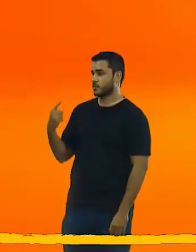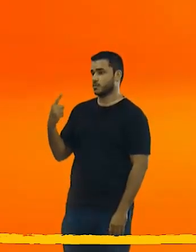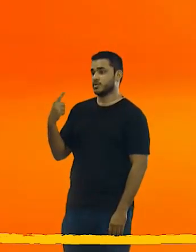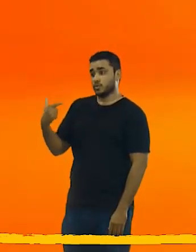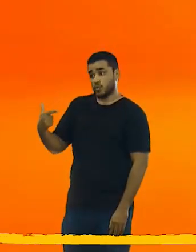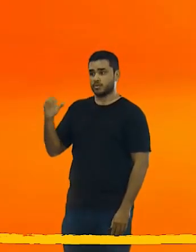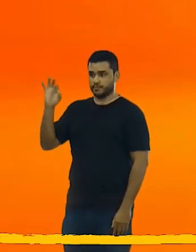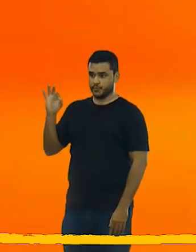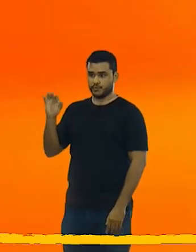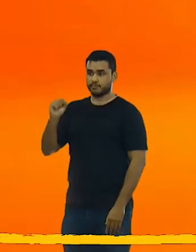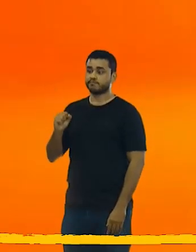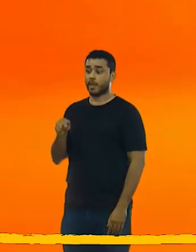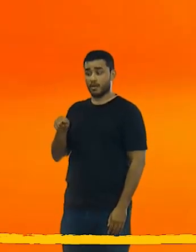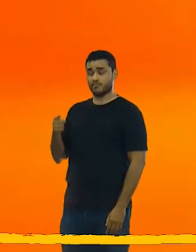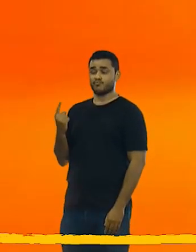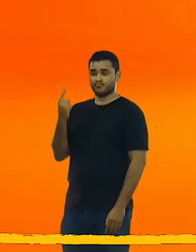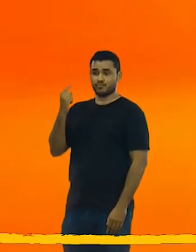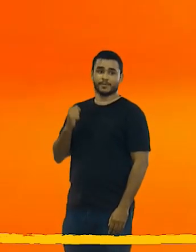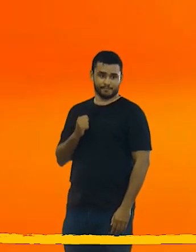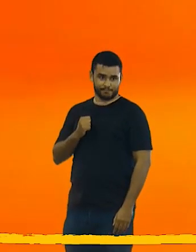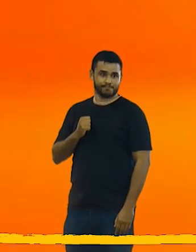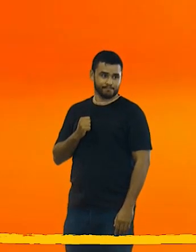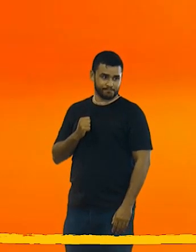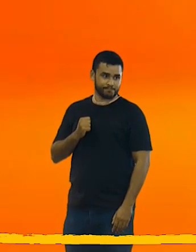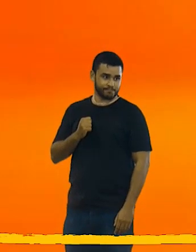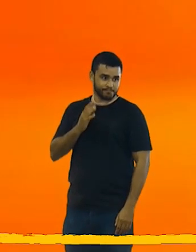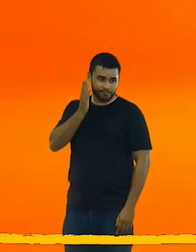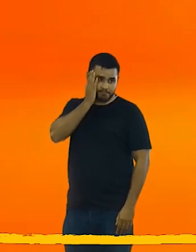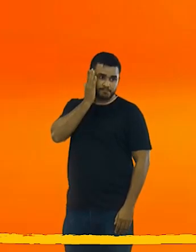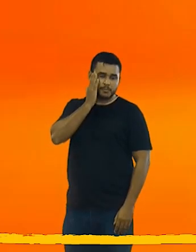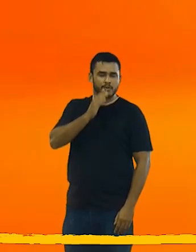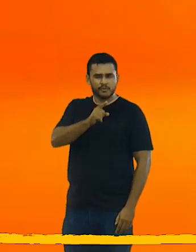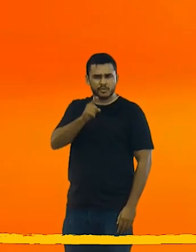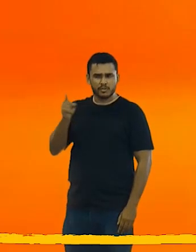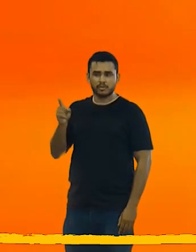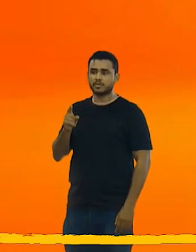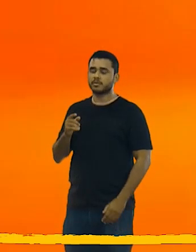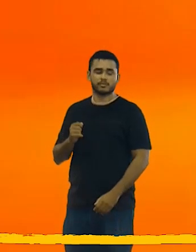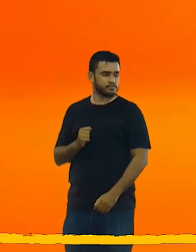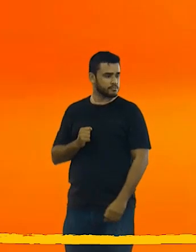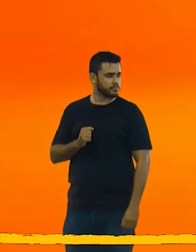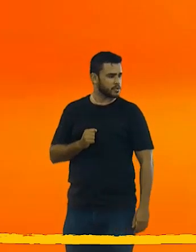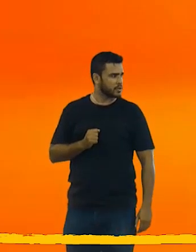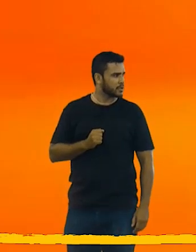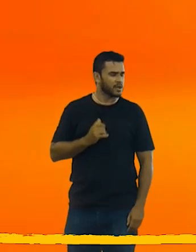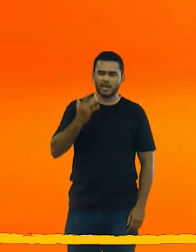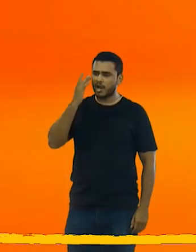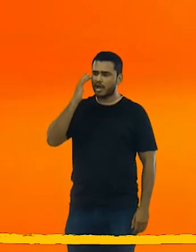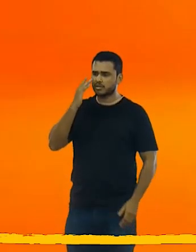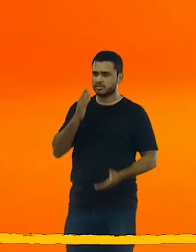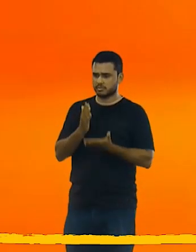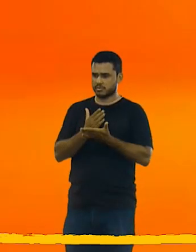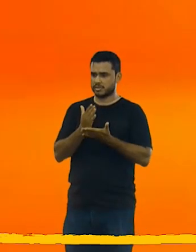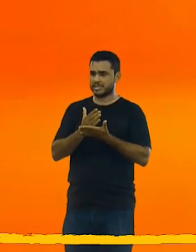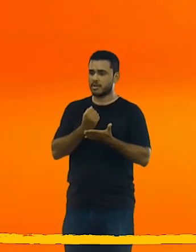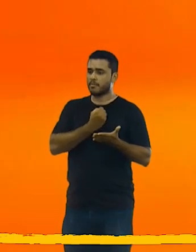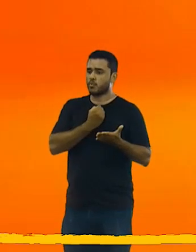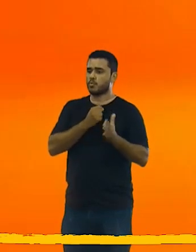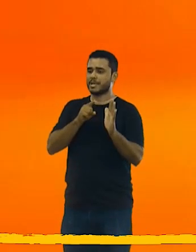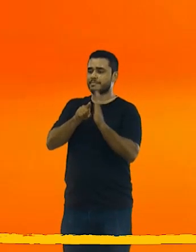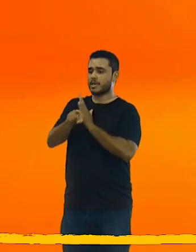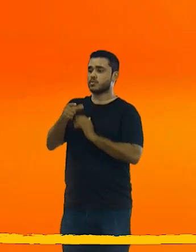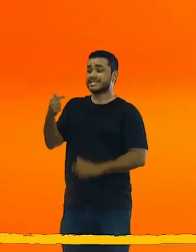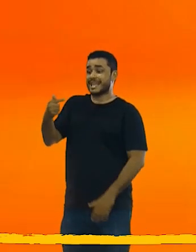que na verdade decaiu. Beleza? Eu queria que vocês pegassem aí, se eu não estou enganado, questão 7 do material de